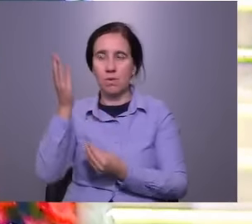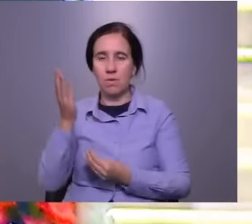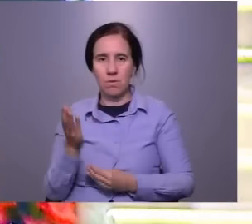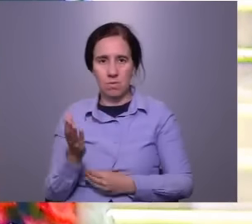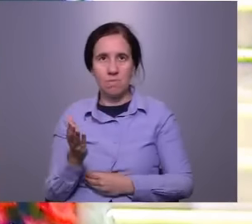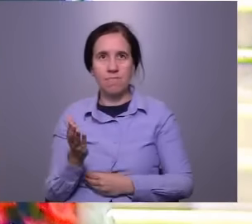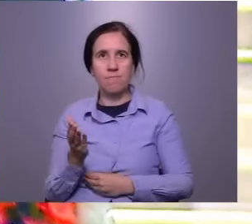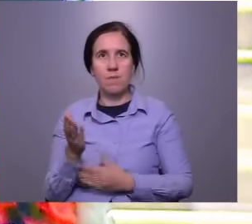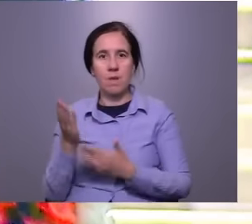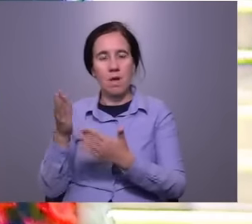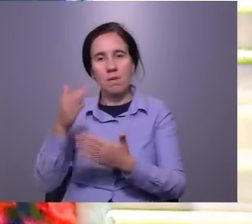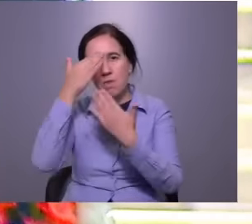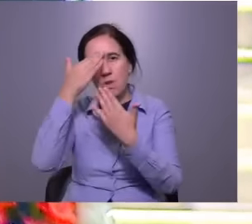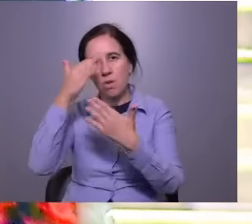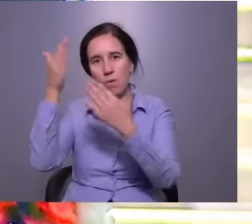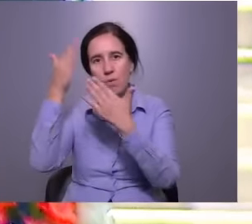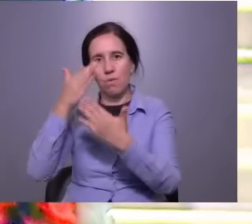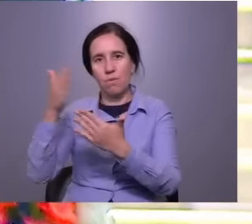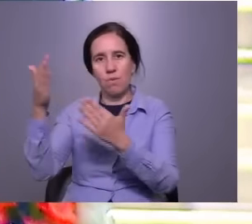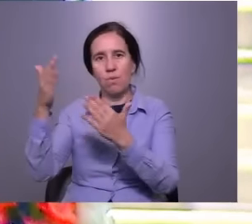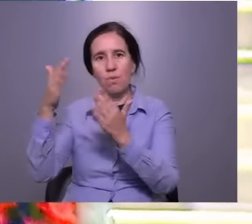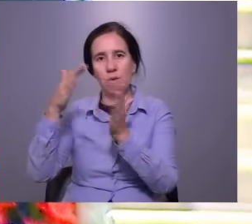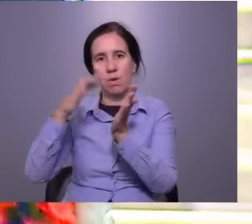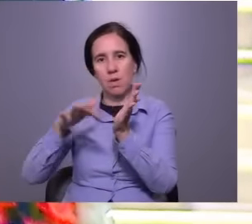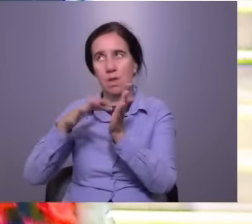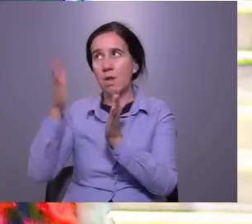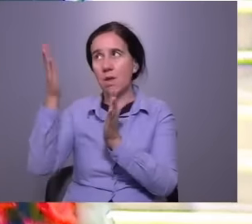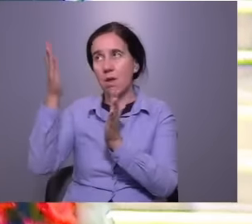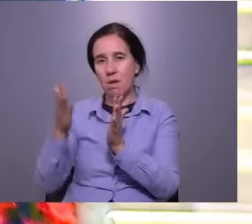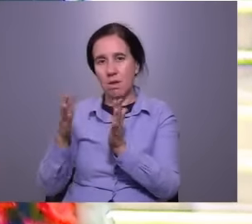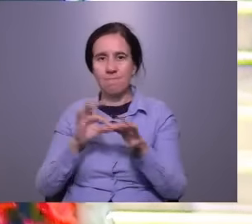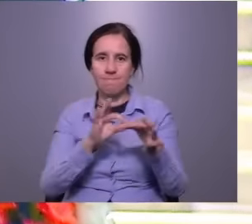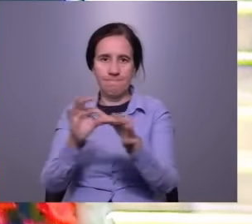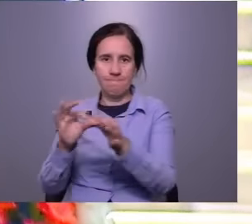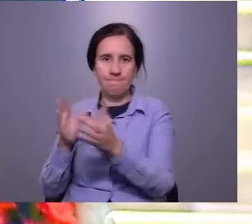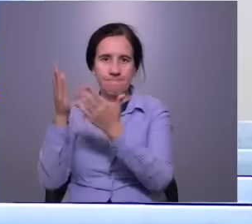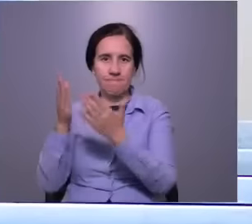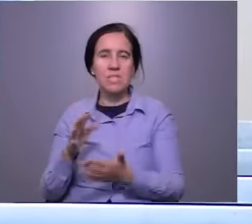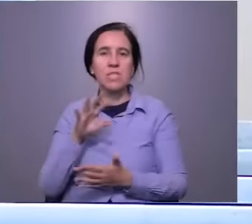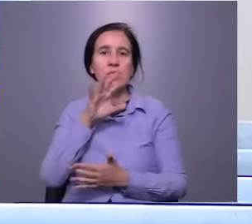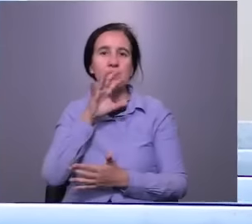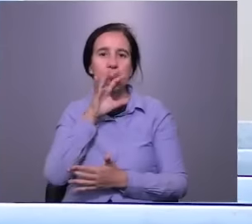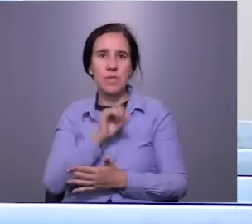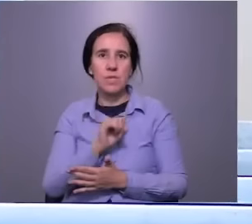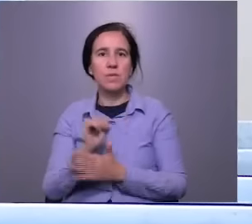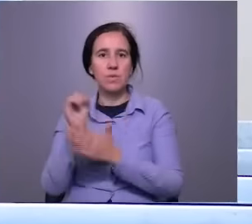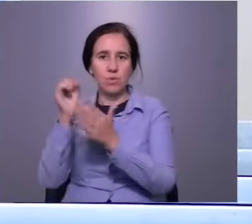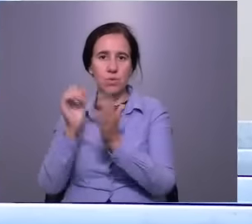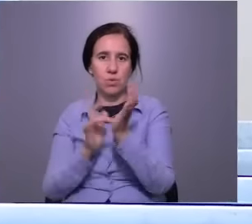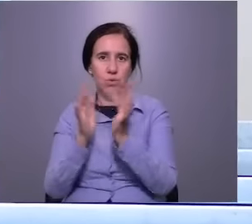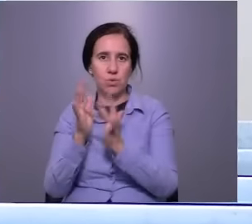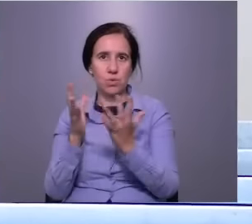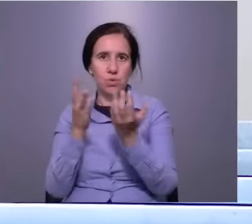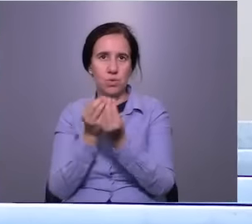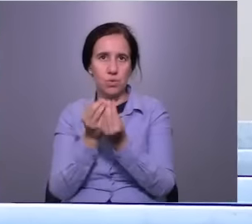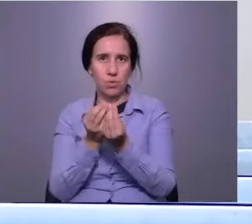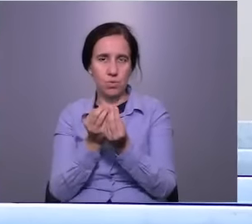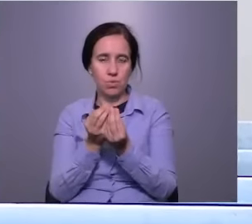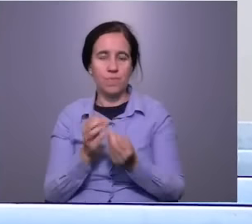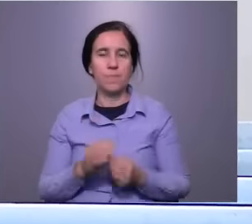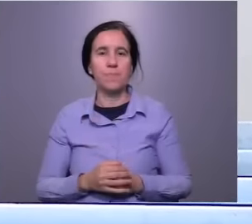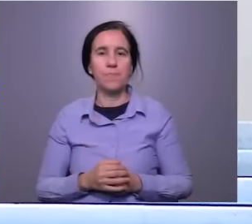Jacinta, e todos os santos que desde o princípio do mundo viveram na vossa